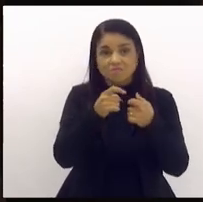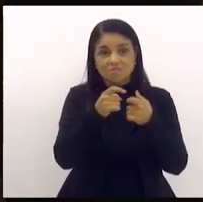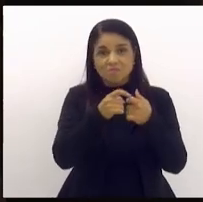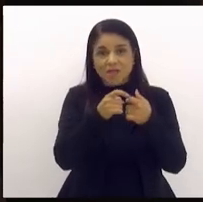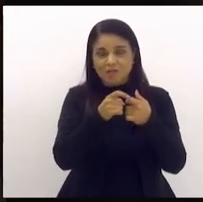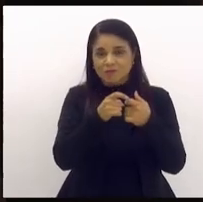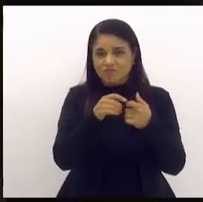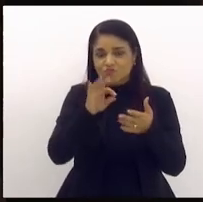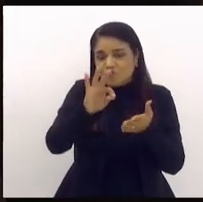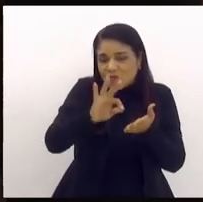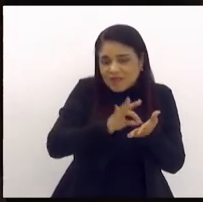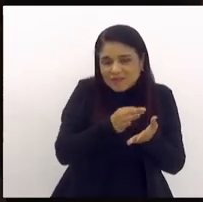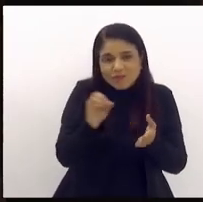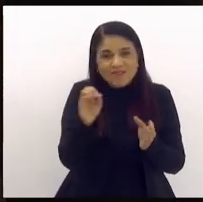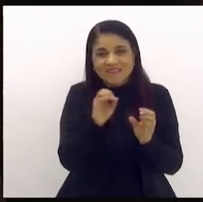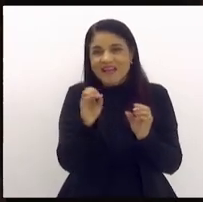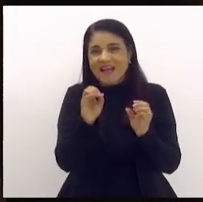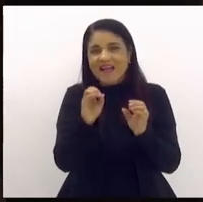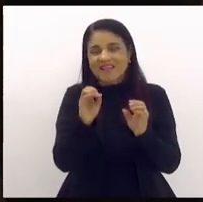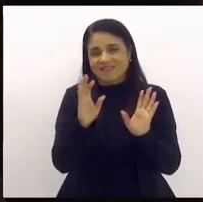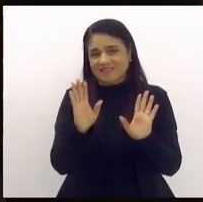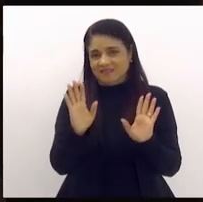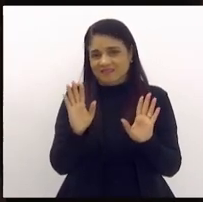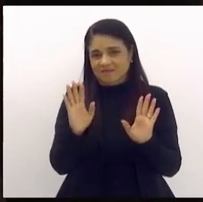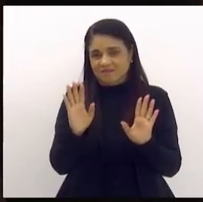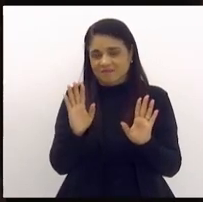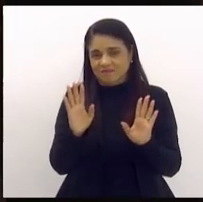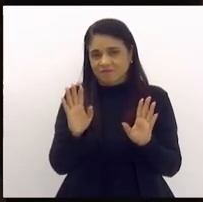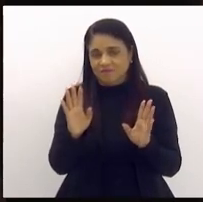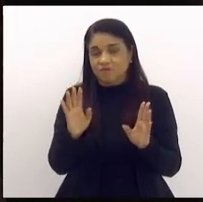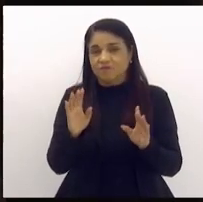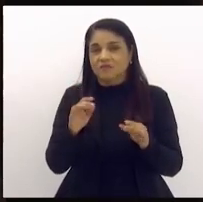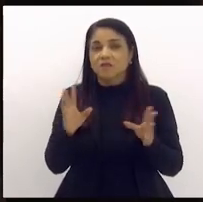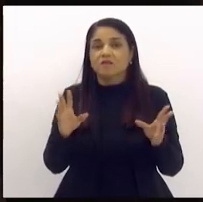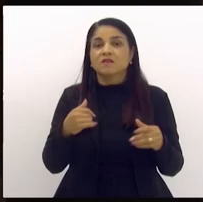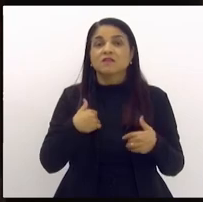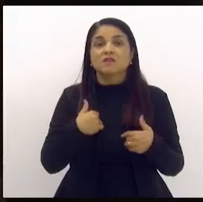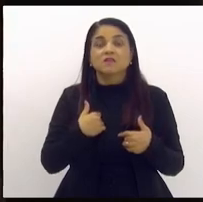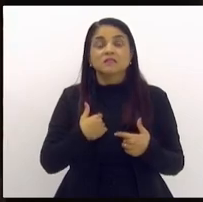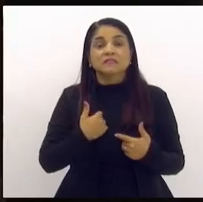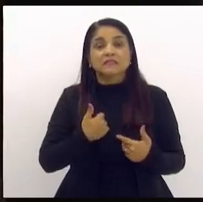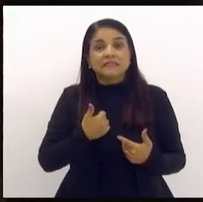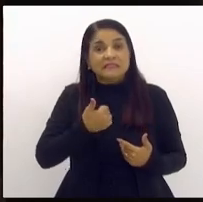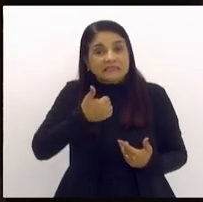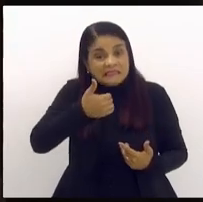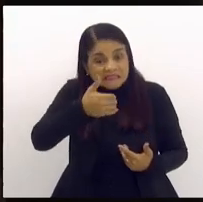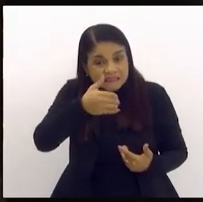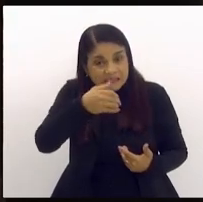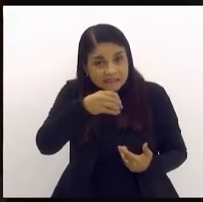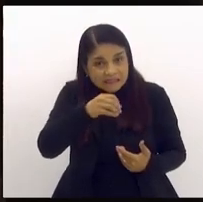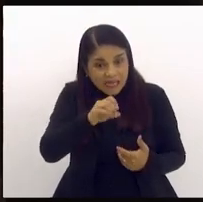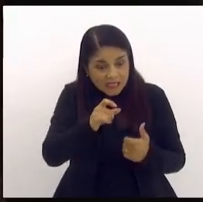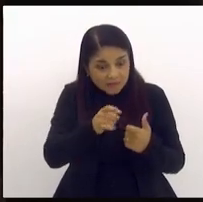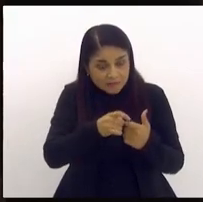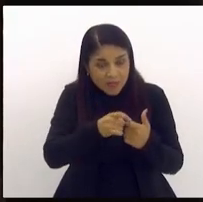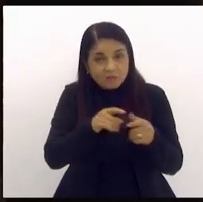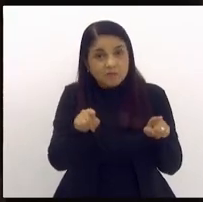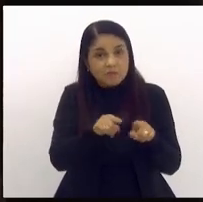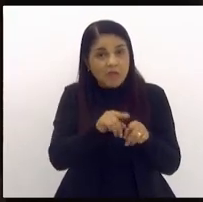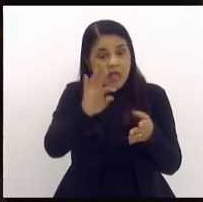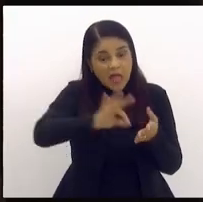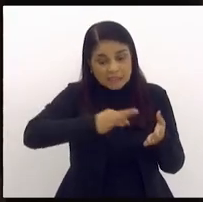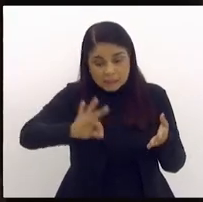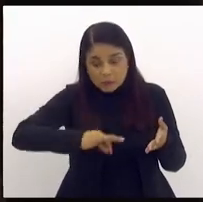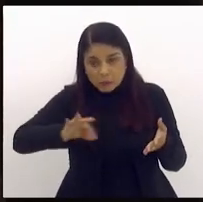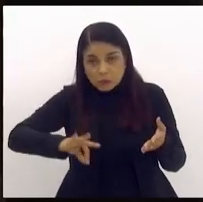data no mês de outubro. Para médicos, concluir. Para concluir, presidente. Médicos que já tinham assinado o mês todo. E eu perguntei à coordenadora,